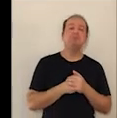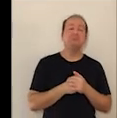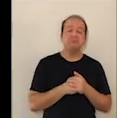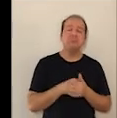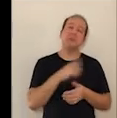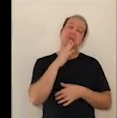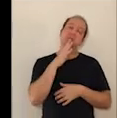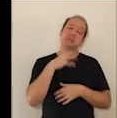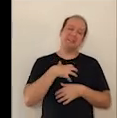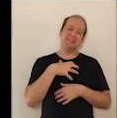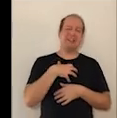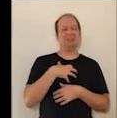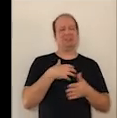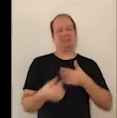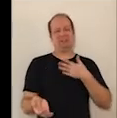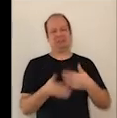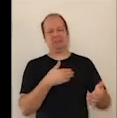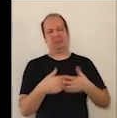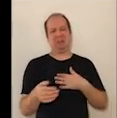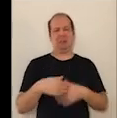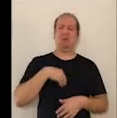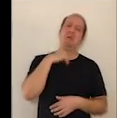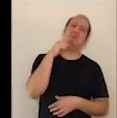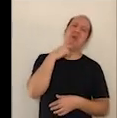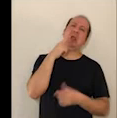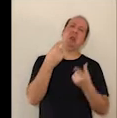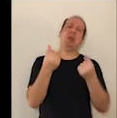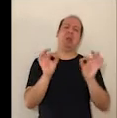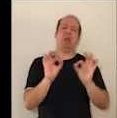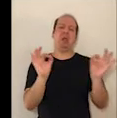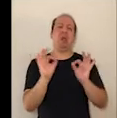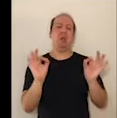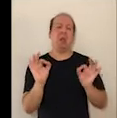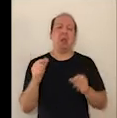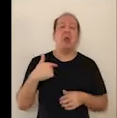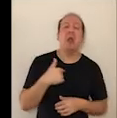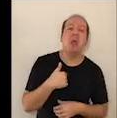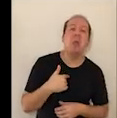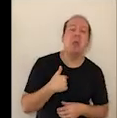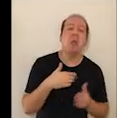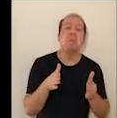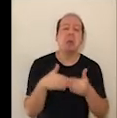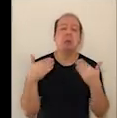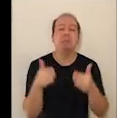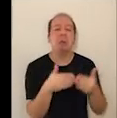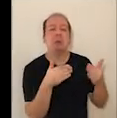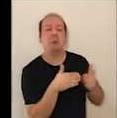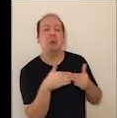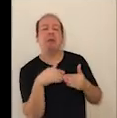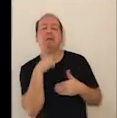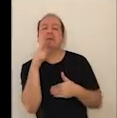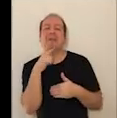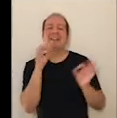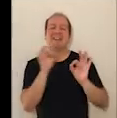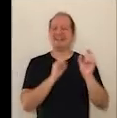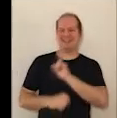Conheço seus sentimentos. Não valem mais do que o seu crédito. Eu não lhe emprestaria 10 soldos de